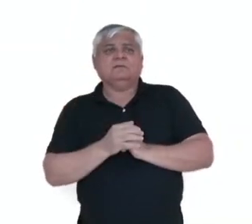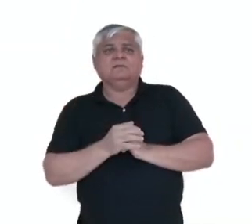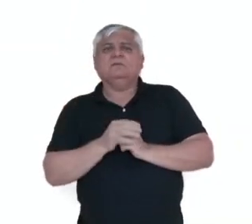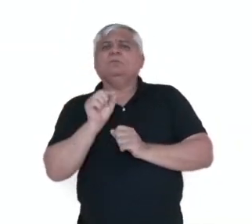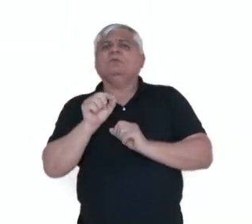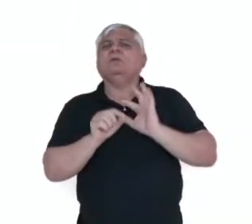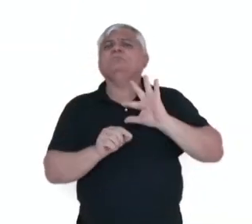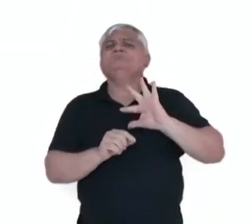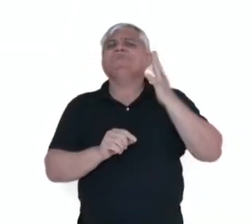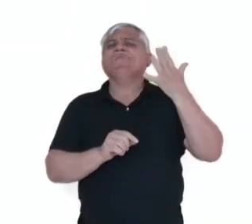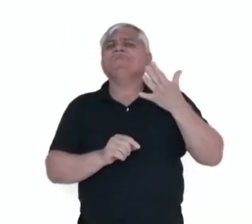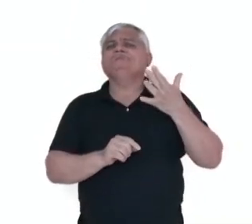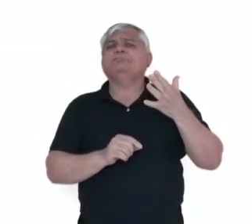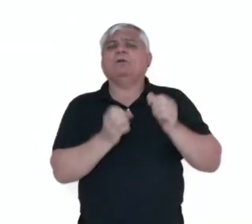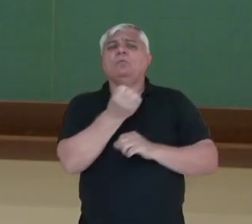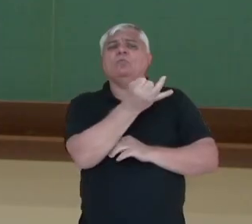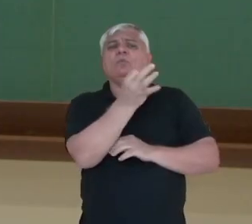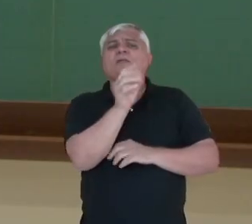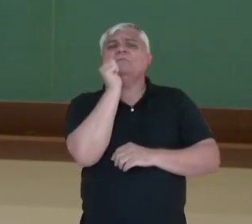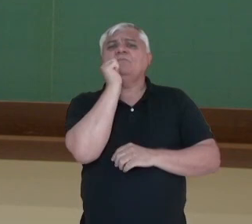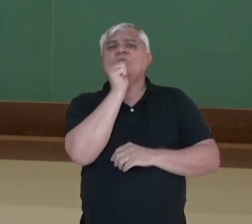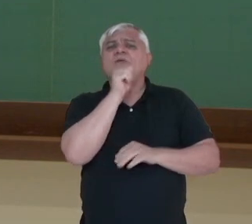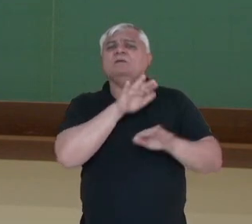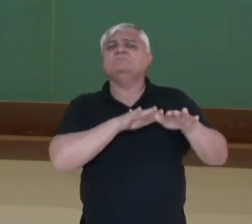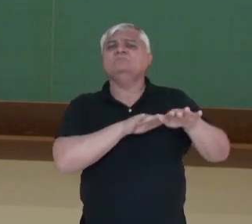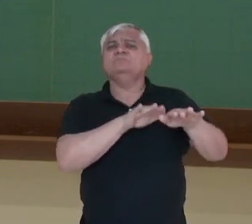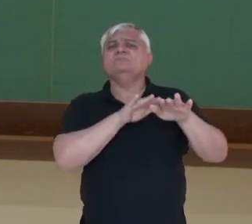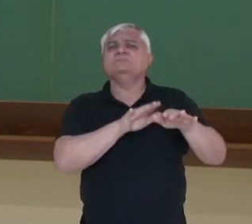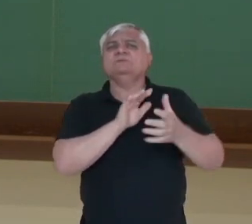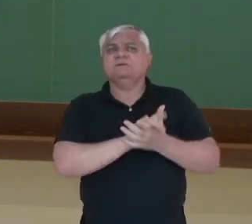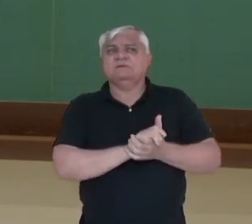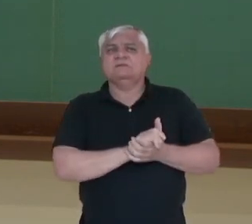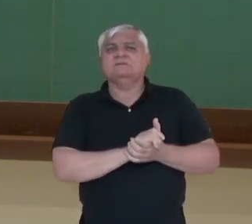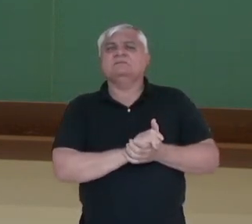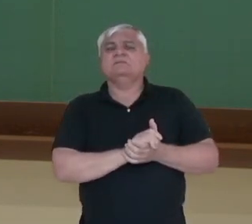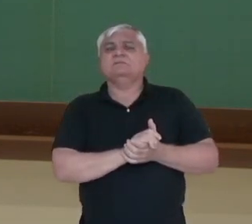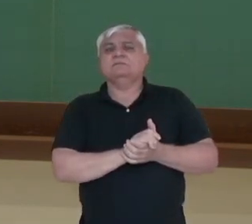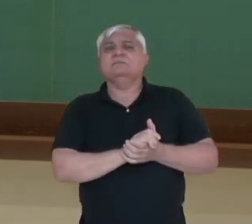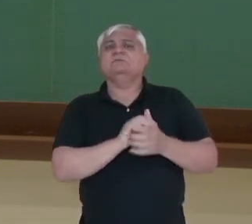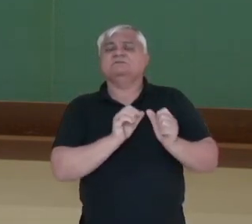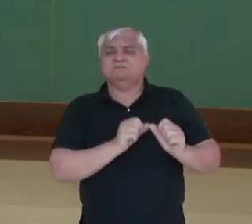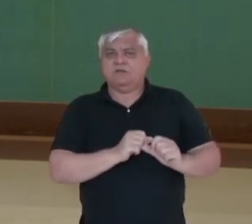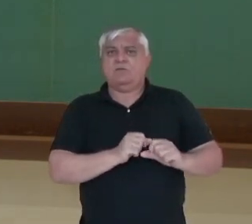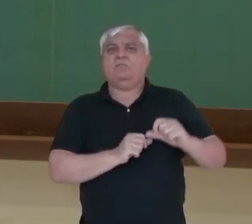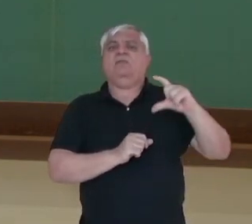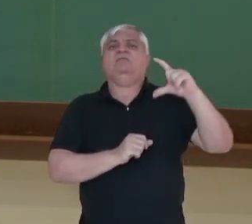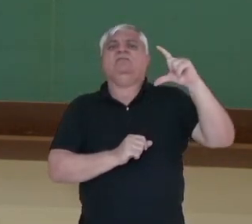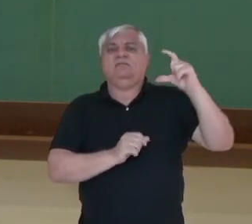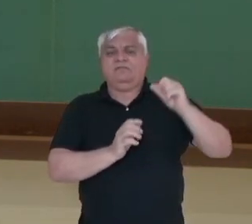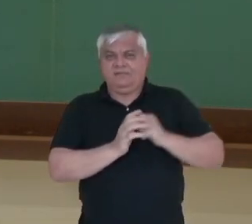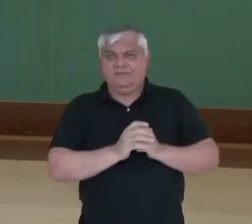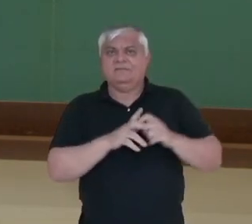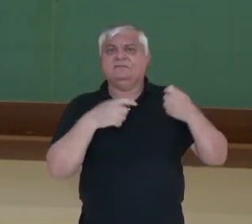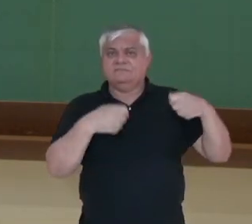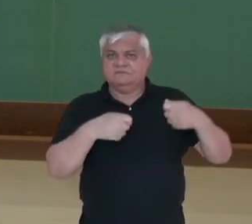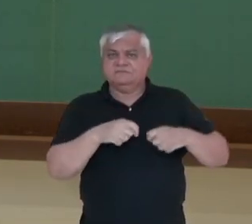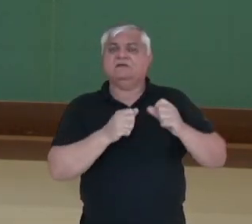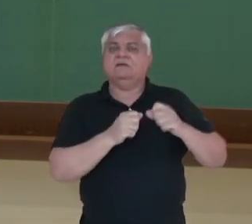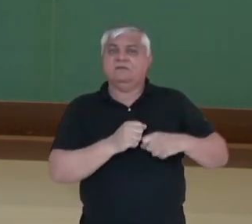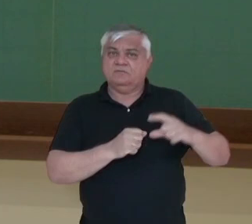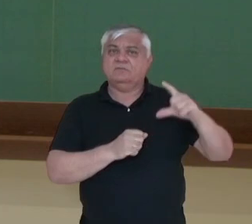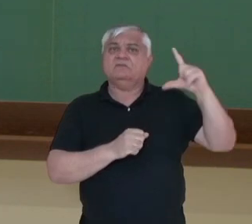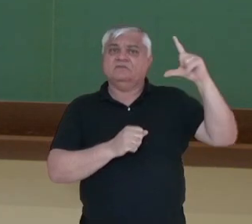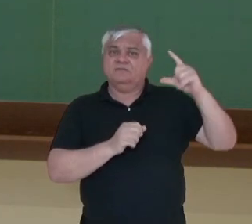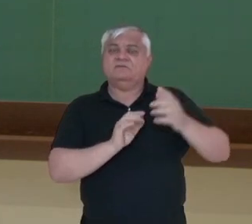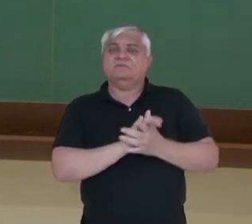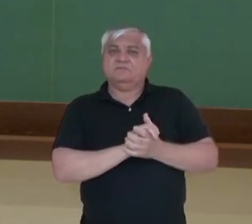que acontece então com a quantidade de costureiras? Com certeza, a quantidade de costureiras irá